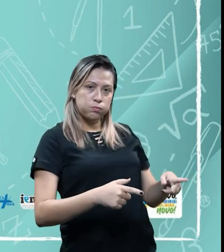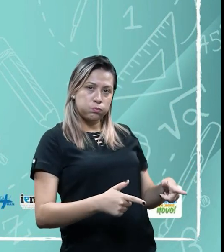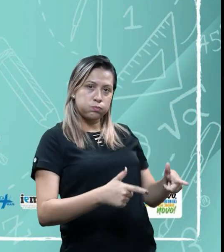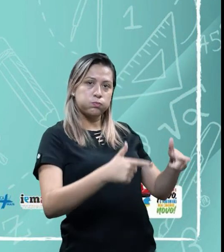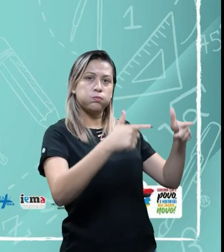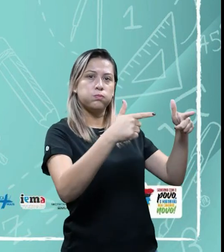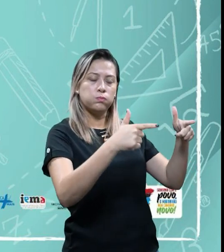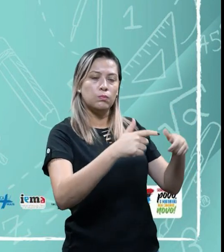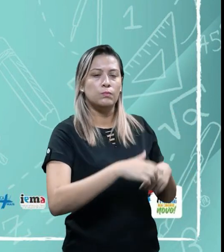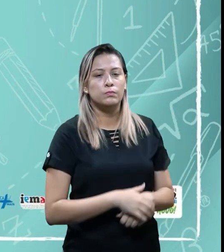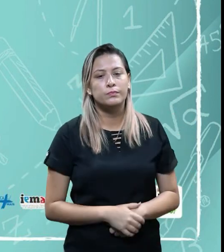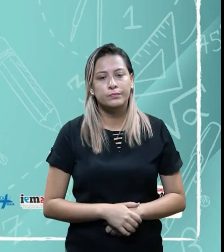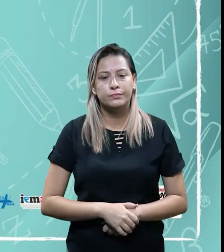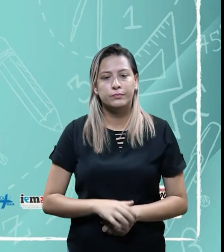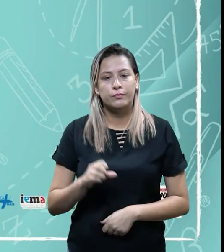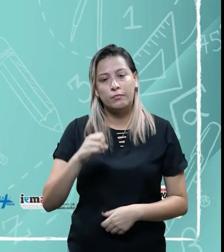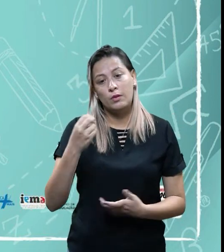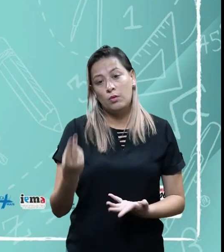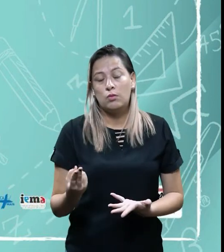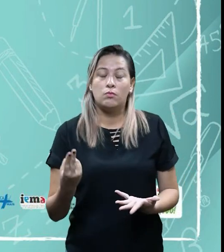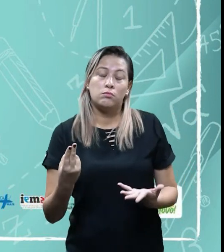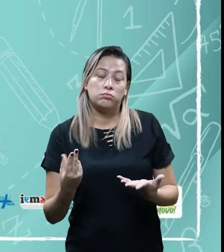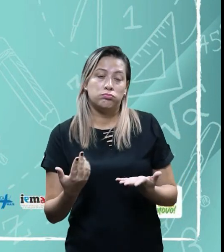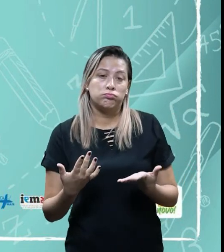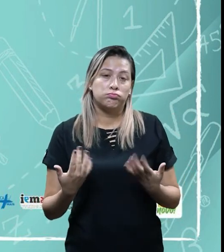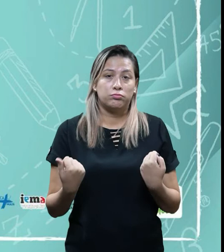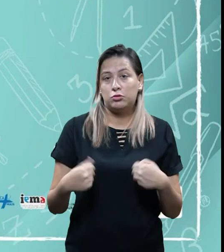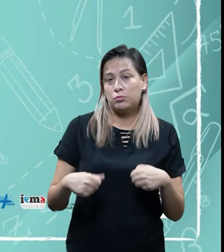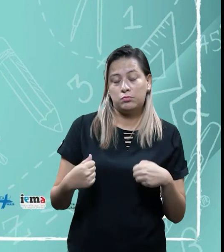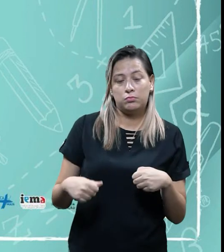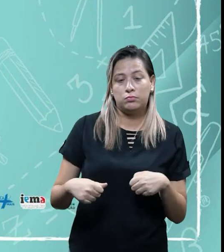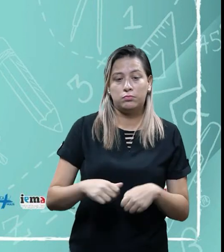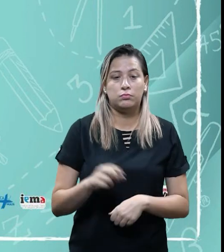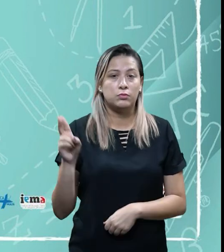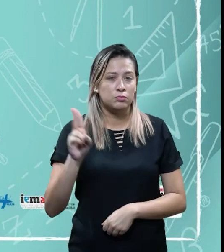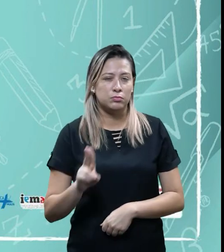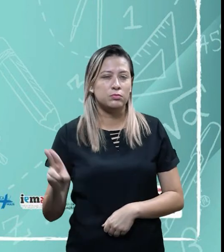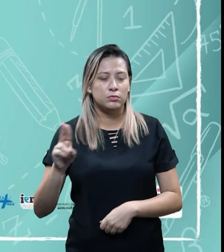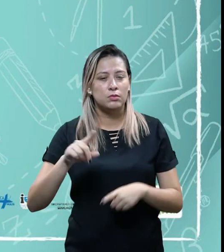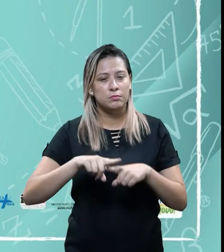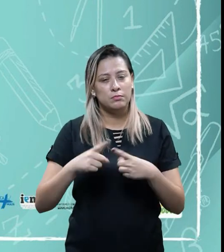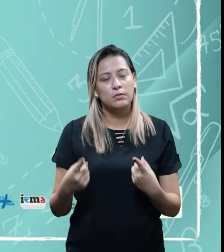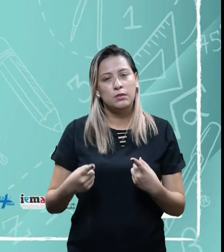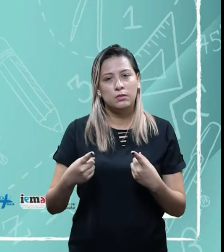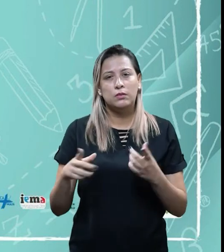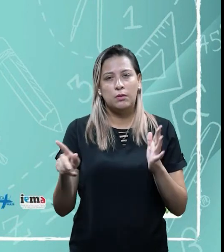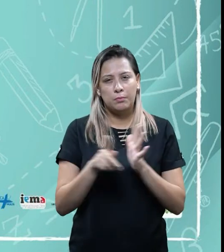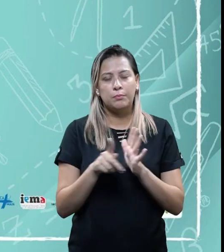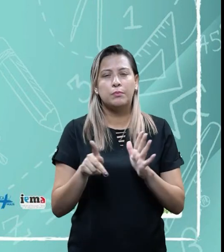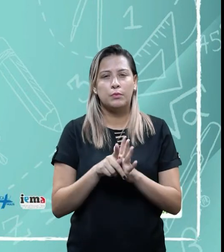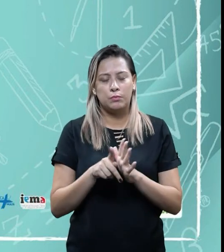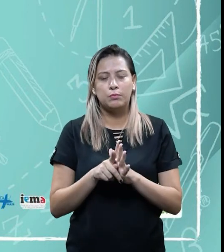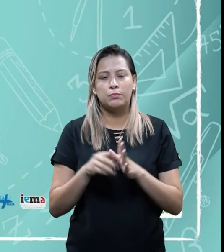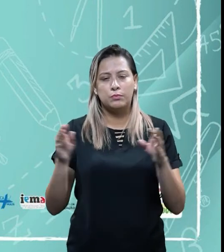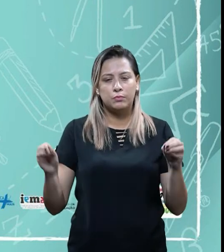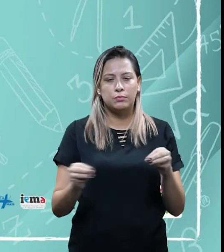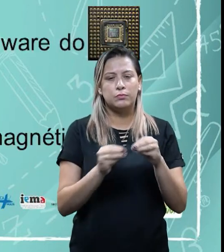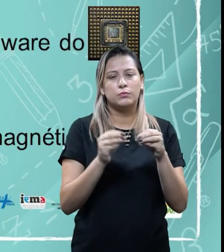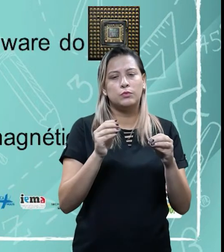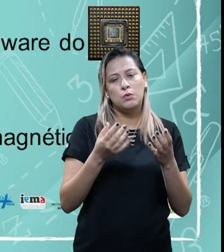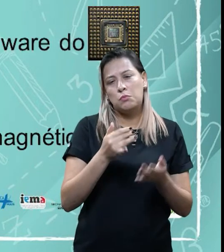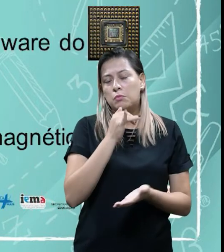ter alguns que não são necessariamente utilizados, mas que podem fazer parte, como as caixinhas de